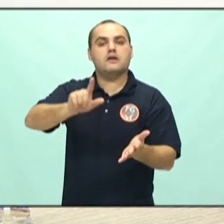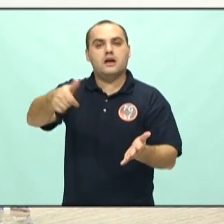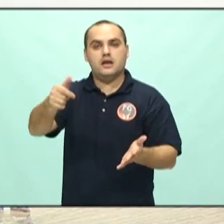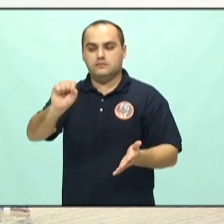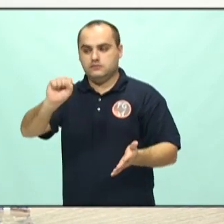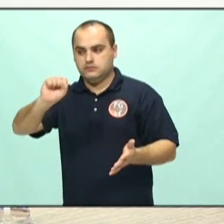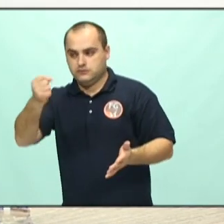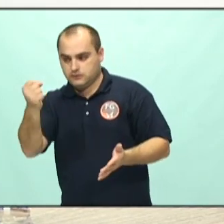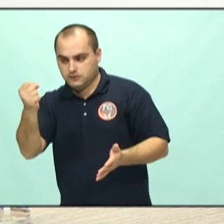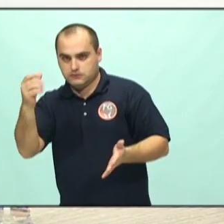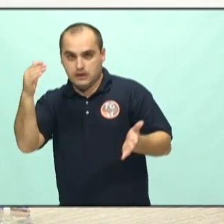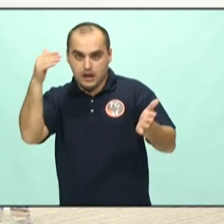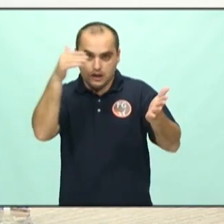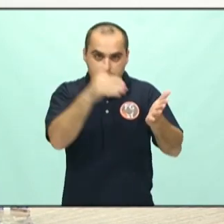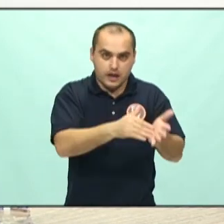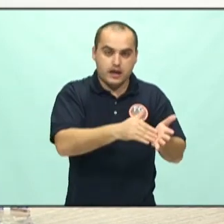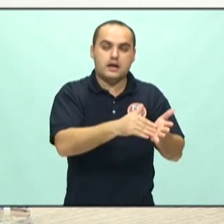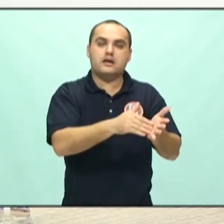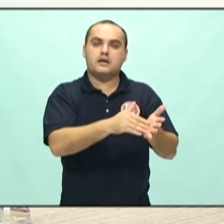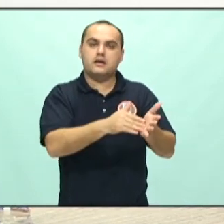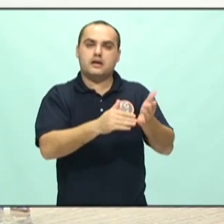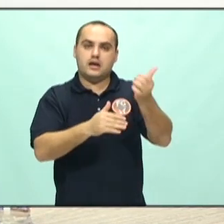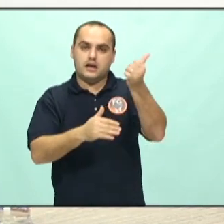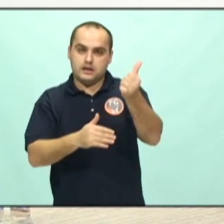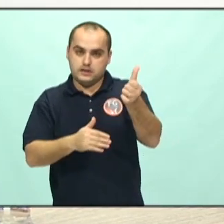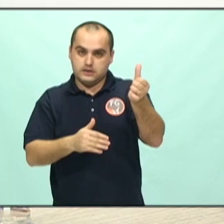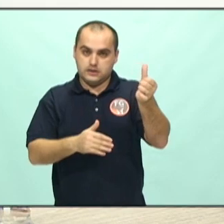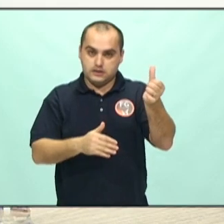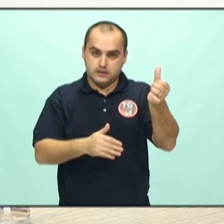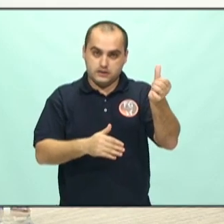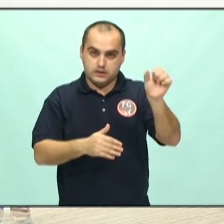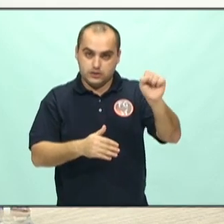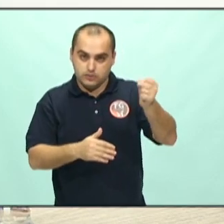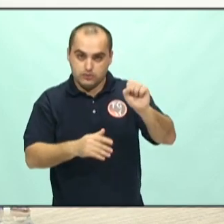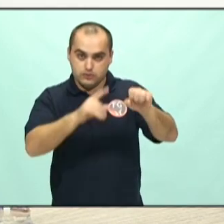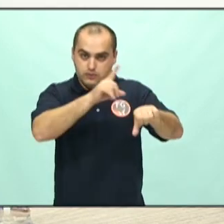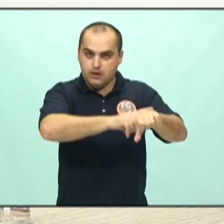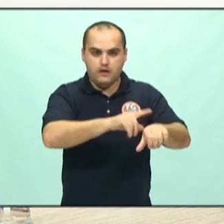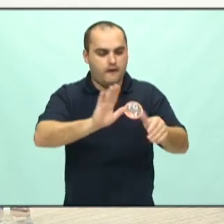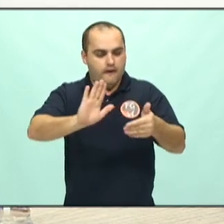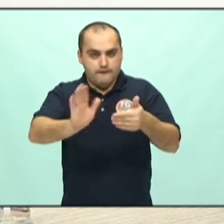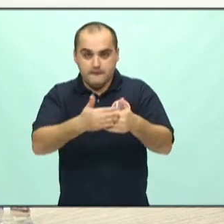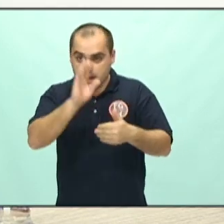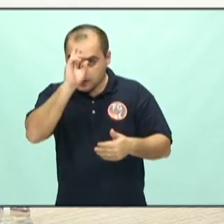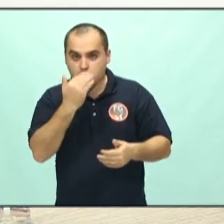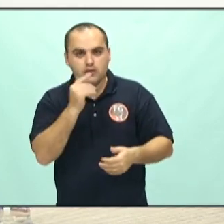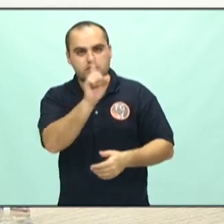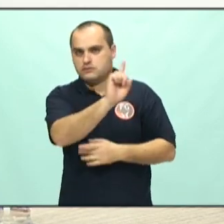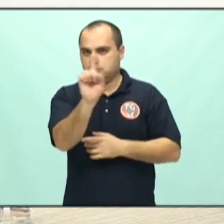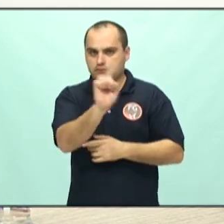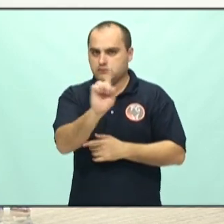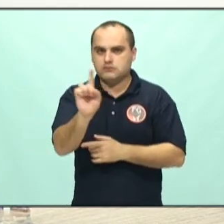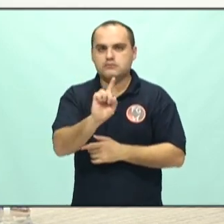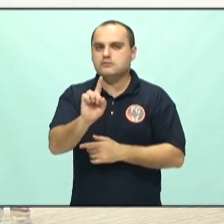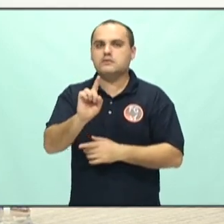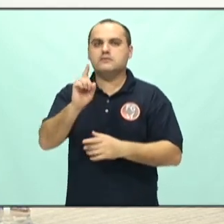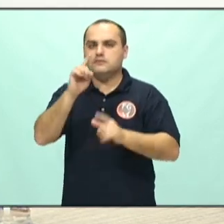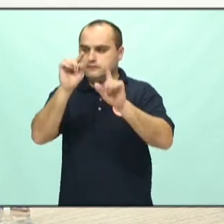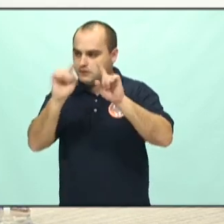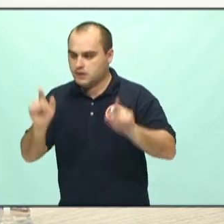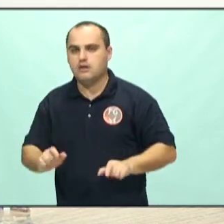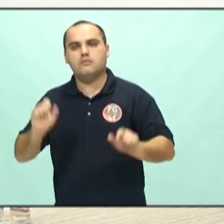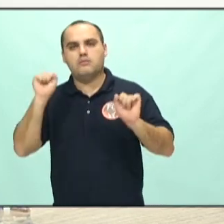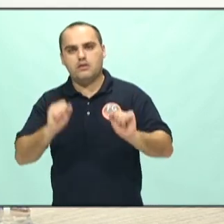das 8 às 18 horas, sem fechar para o almoço, para que o servidor possa ali, talvez no horário do almoço, de manhã ou à tarde, estar